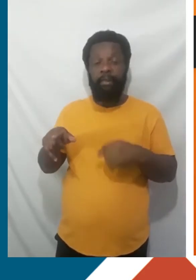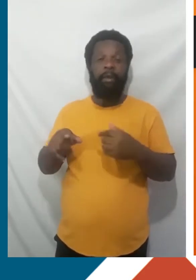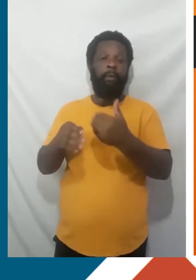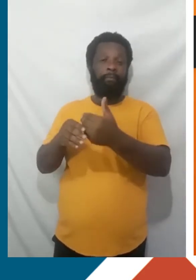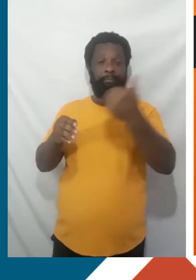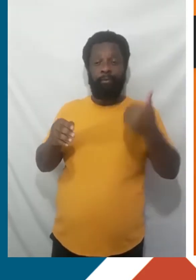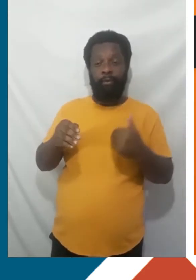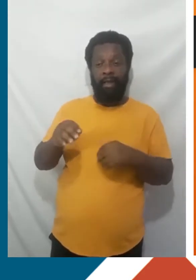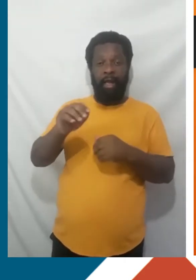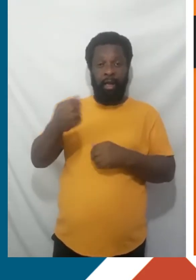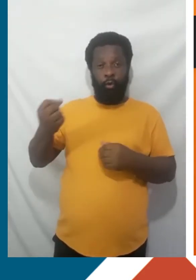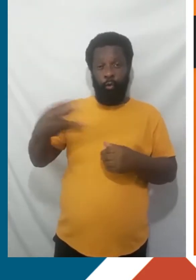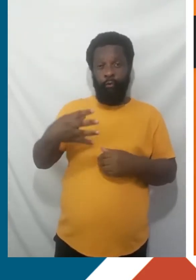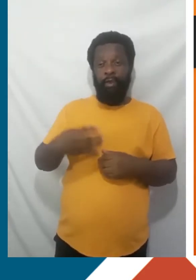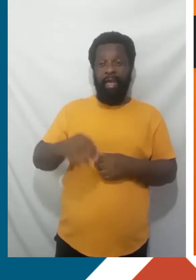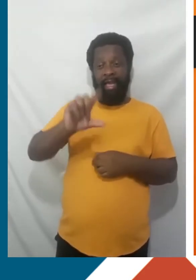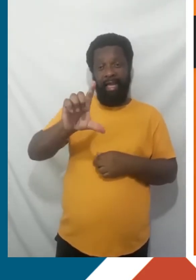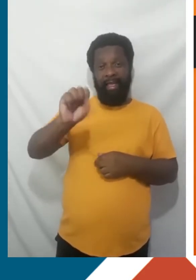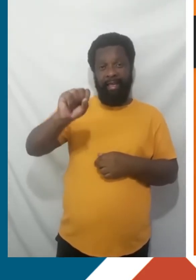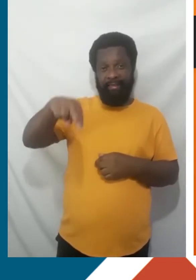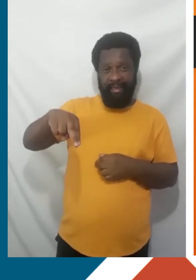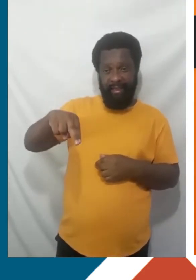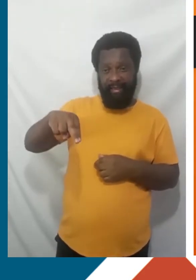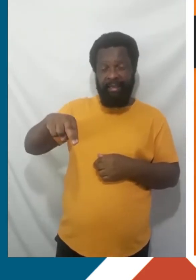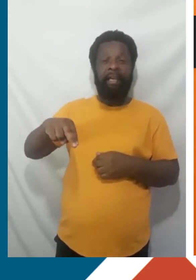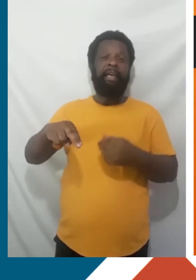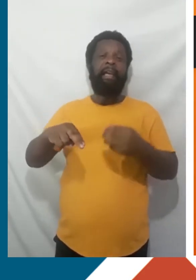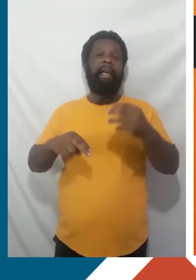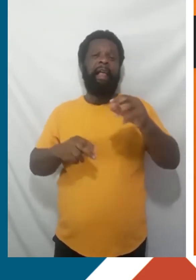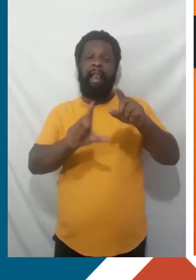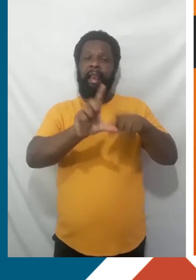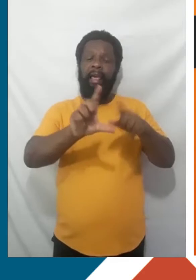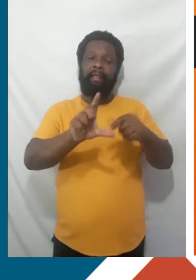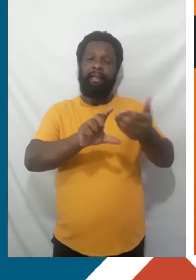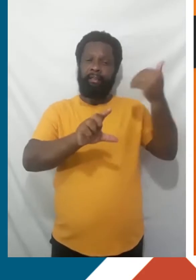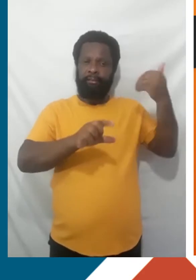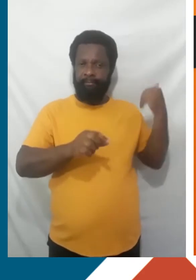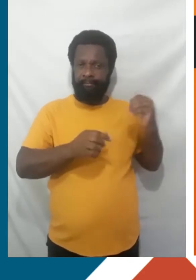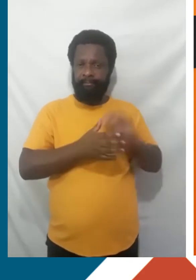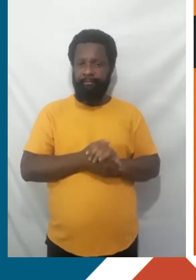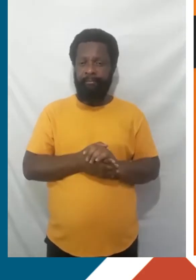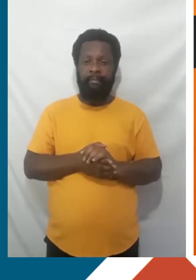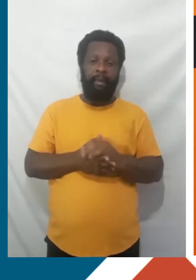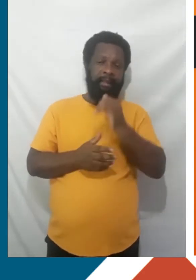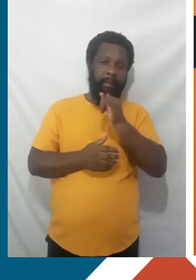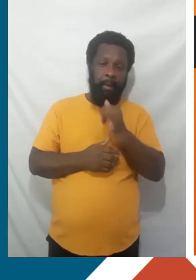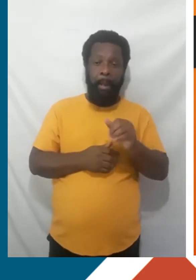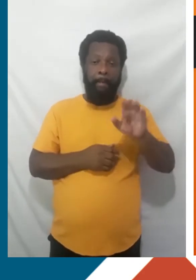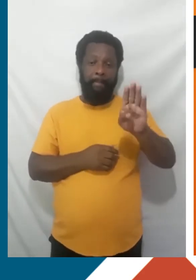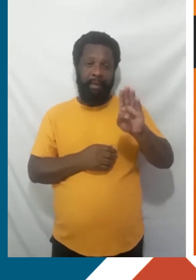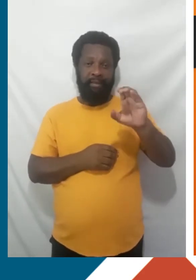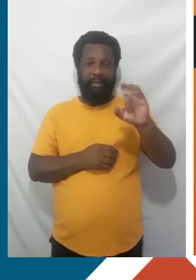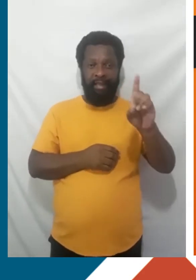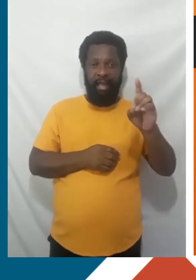4I49, e o anterior, não mais emitido, mas ainda válido, com 3 letras e 4 dígitos, por exemplo,